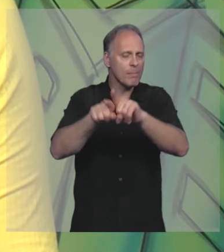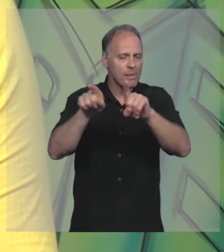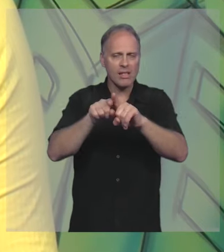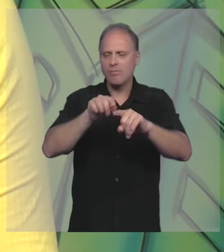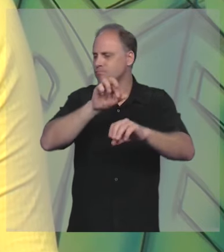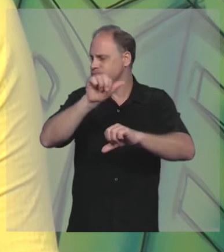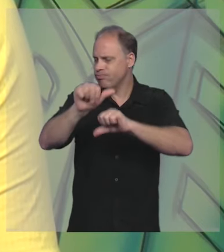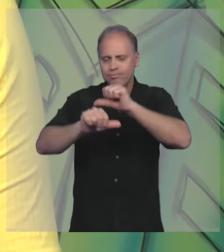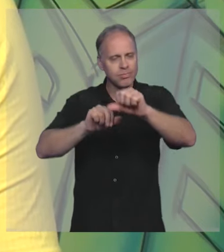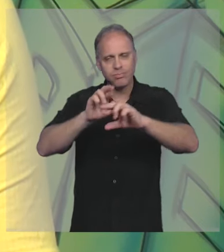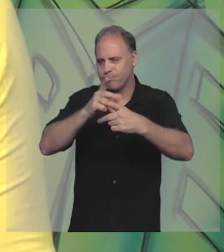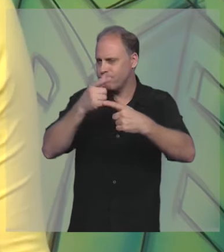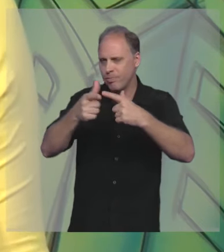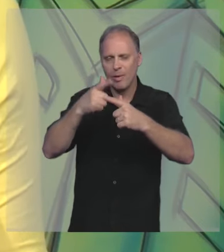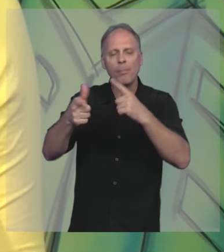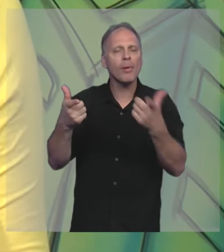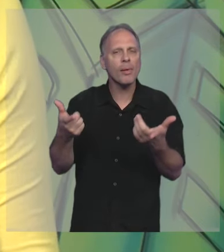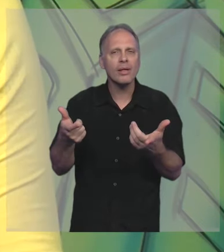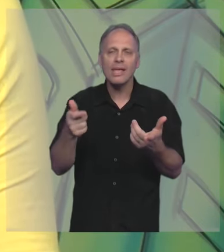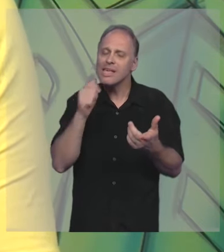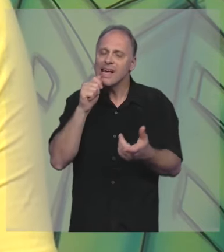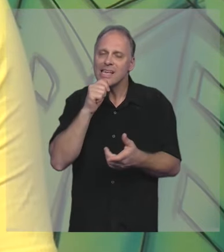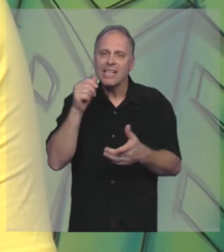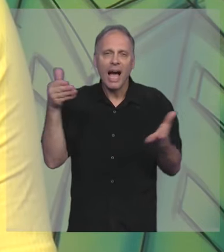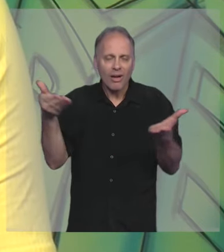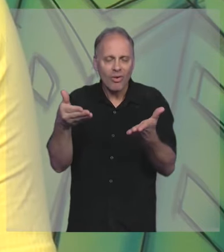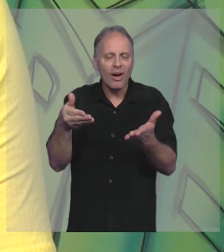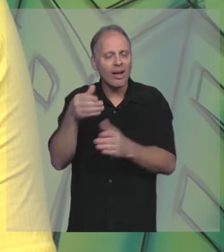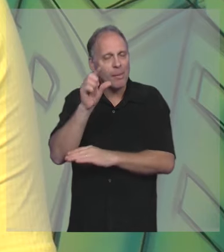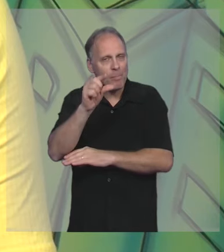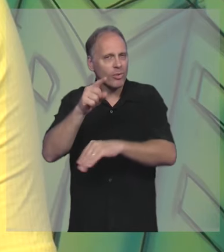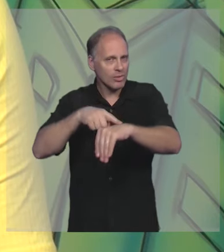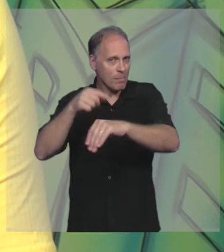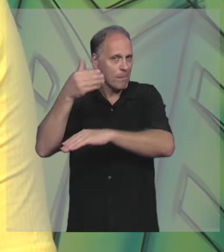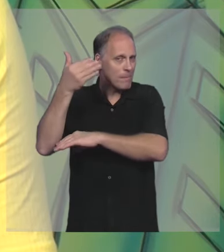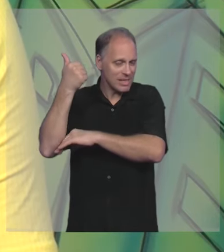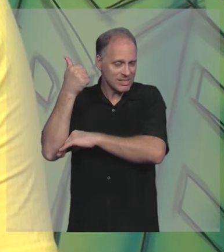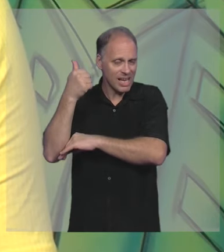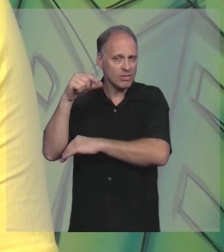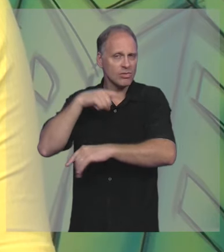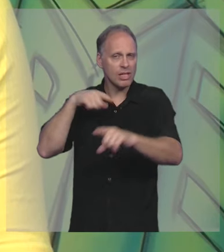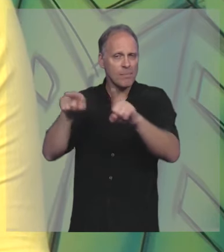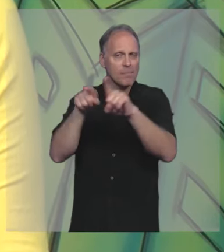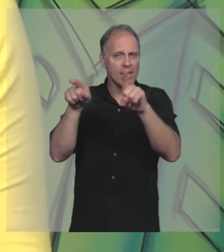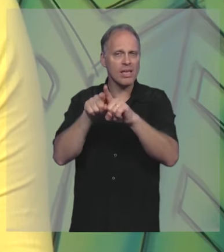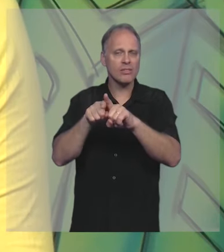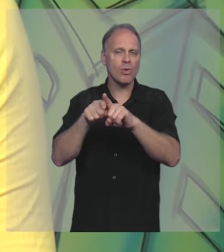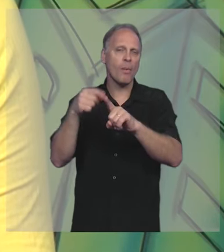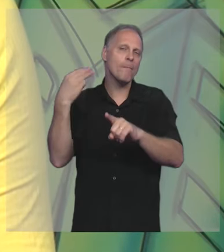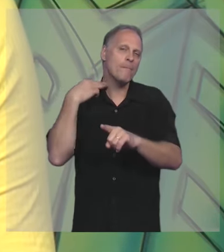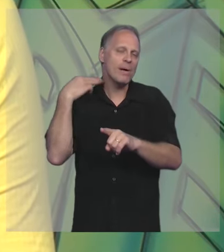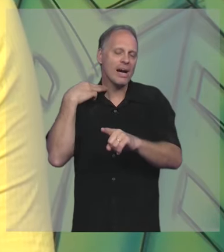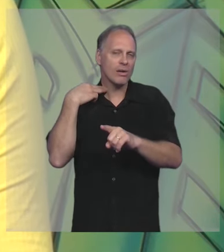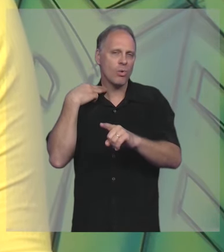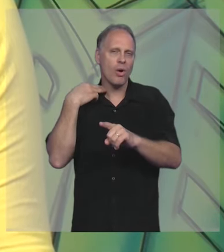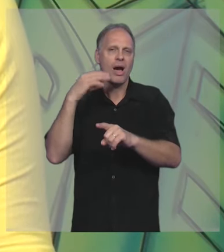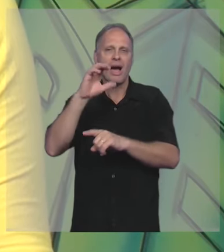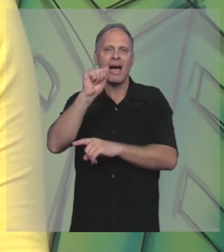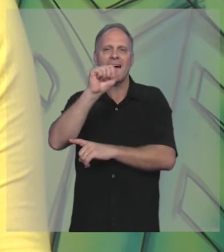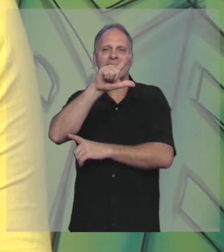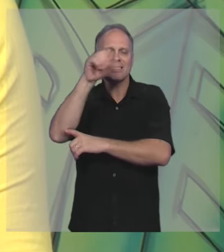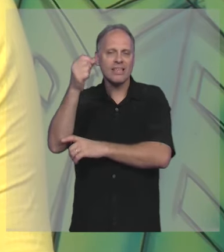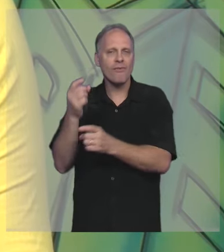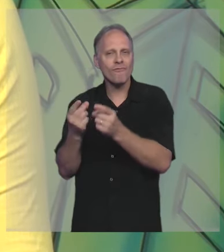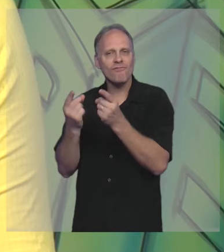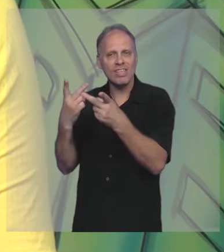déficits alterados, né? E recentemente nós entramos até mesmo com ações do Banrisul sendo vendidas para